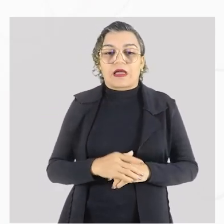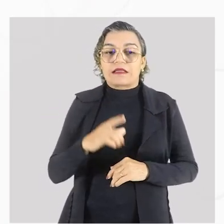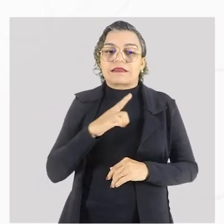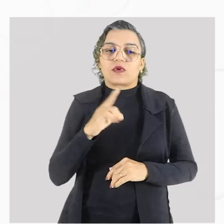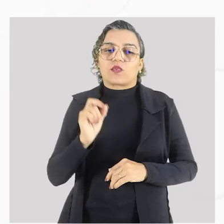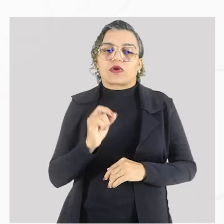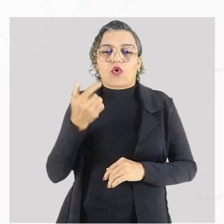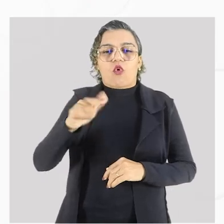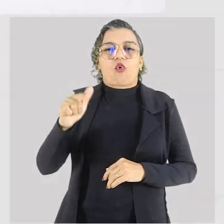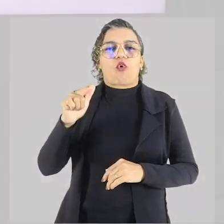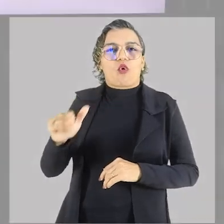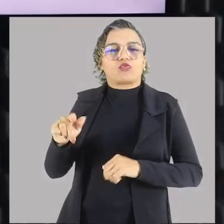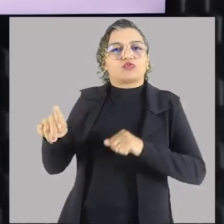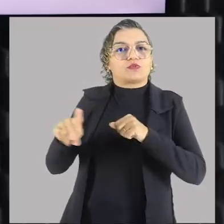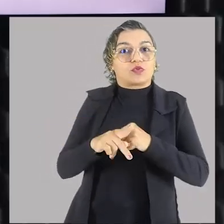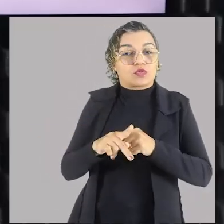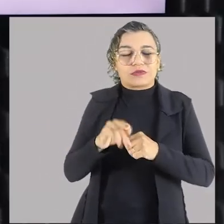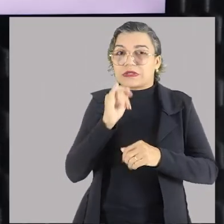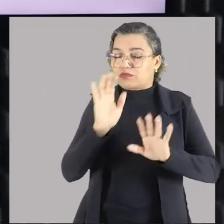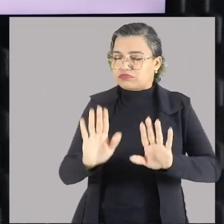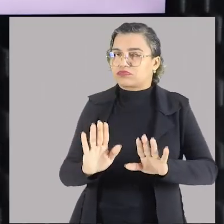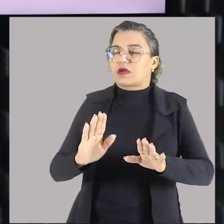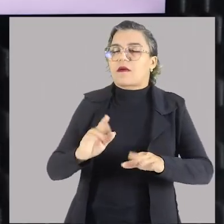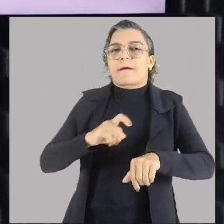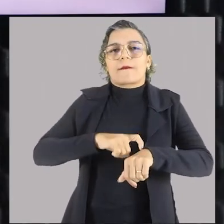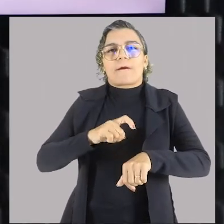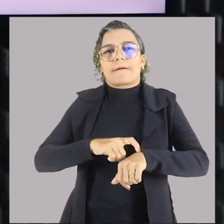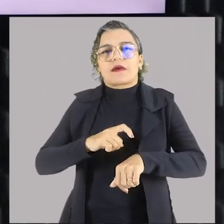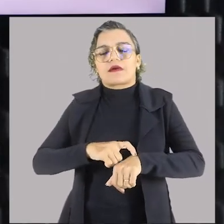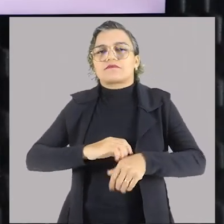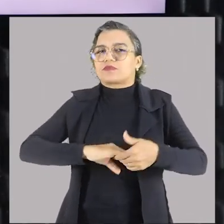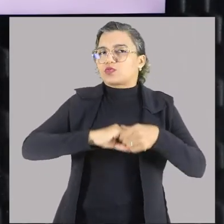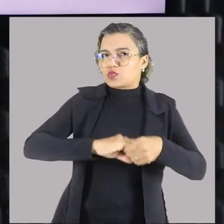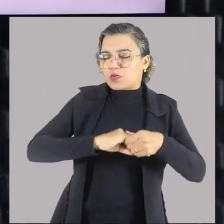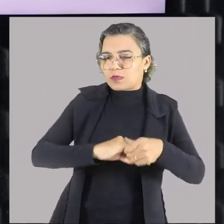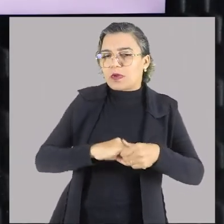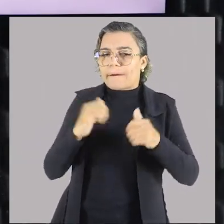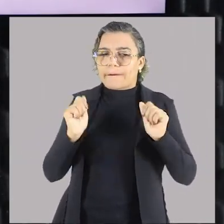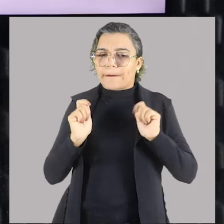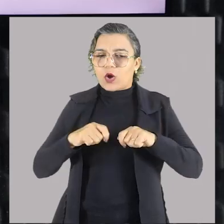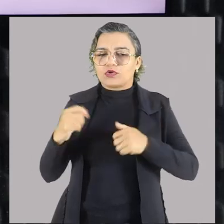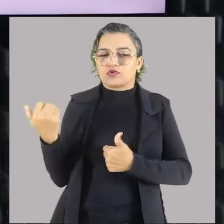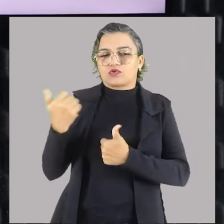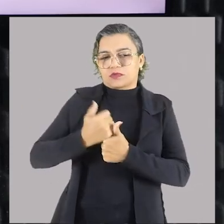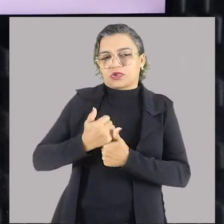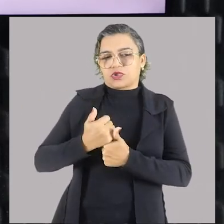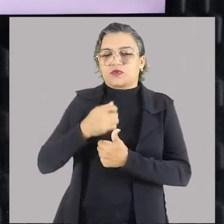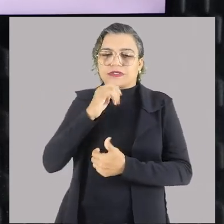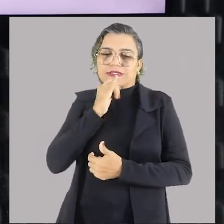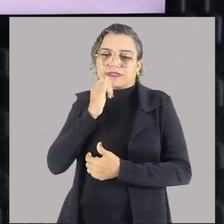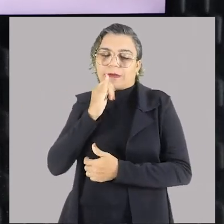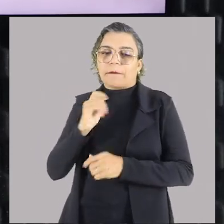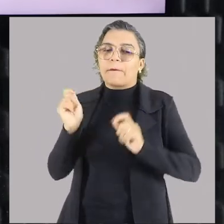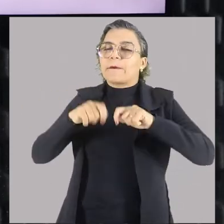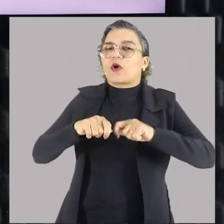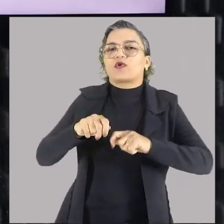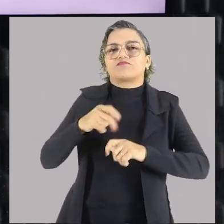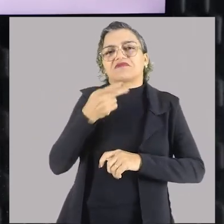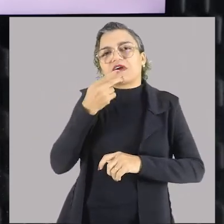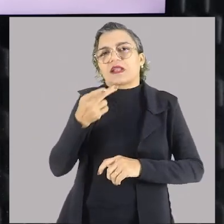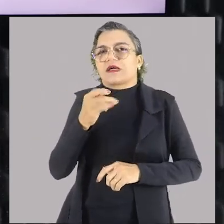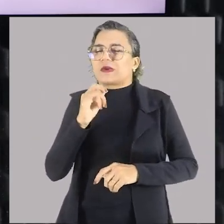pronomes e outros cumprimentos, desculpa, que vocês podem estar utilizando em substituição a esse termo. A gente vai dizer,